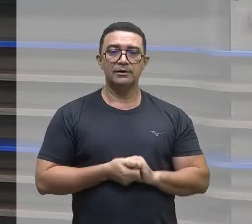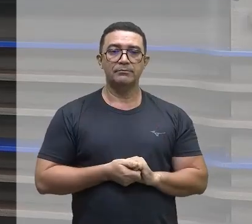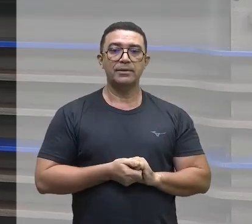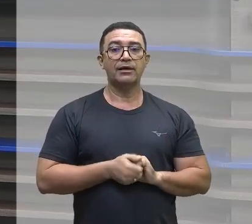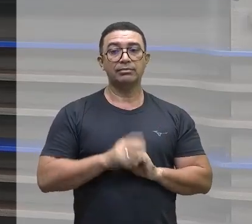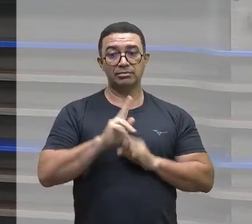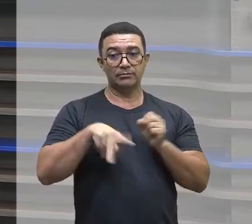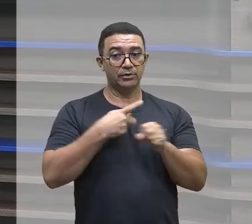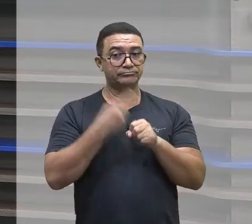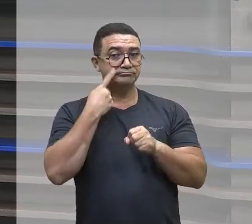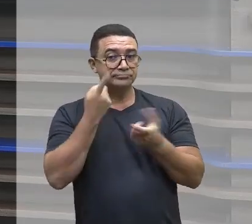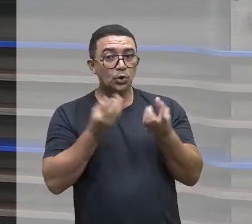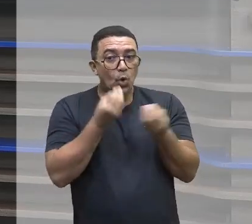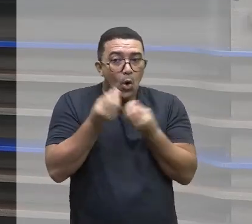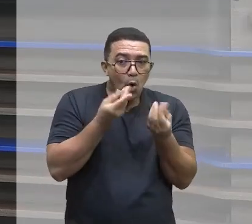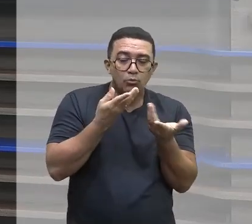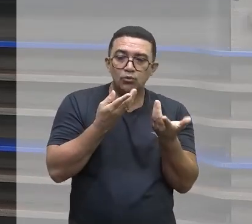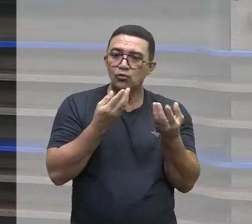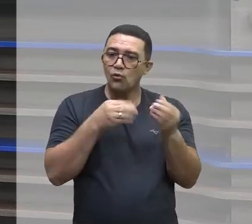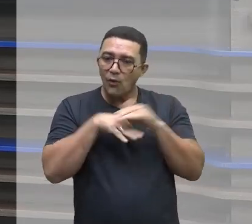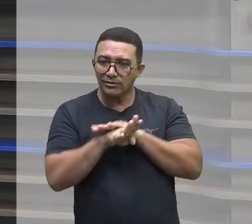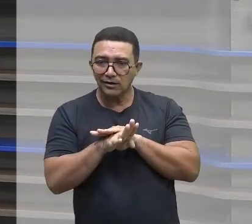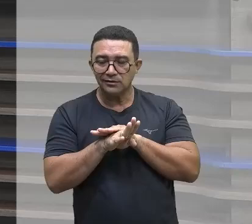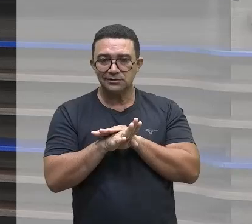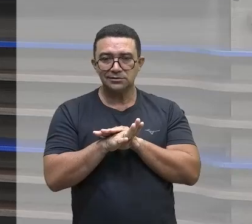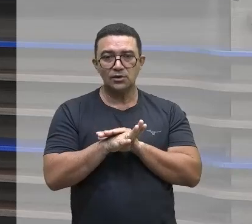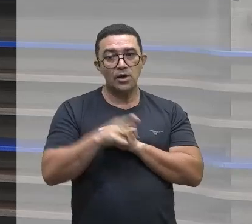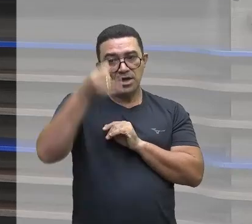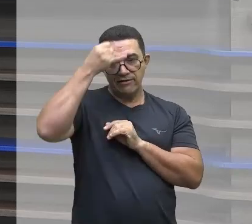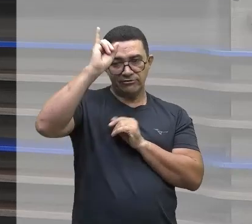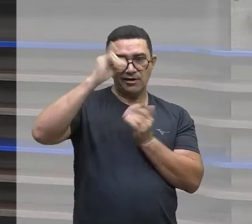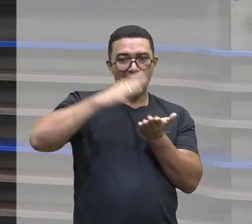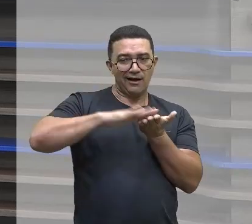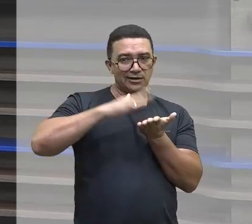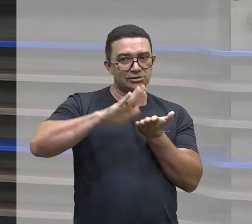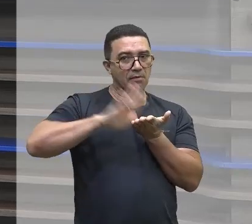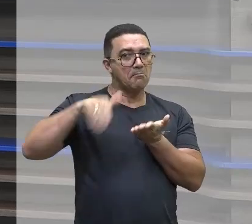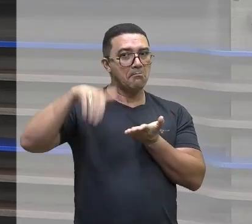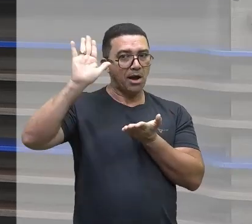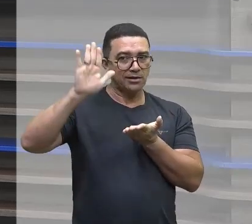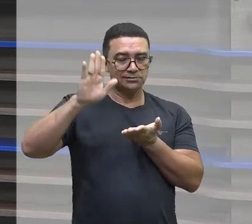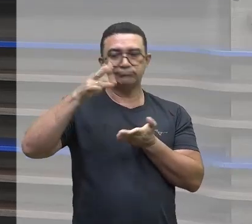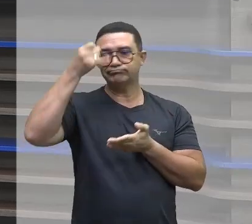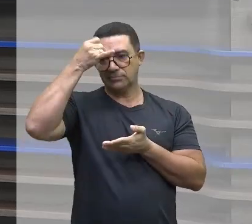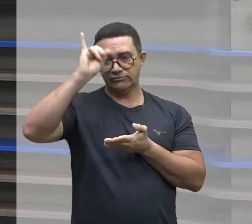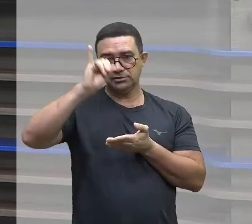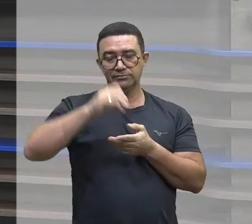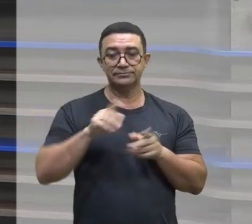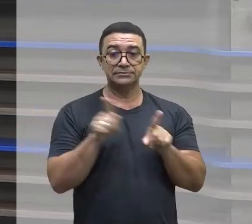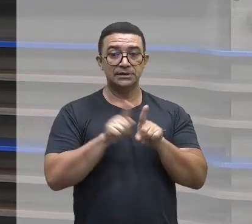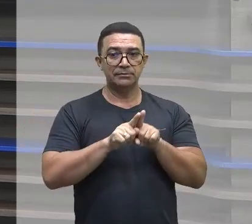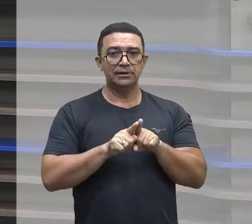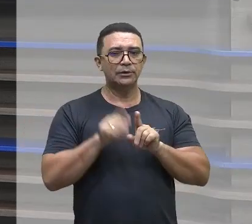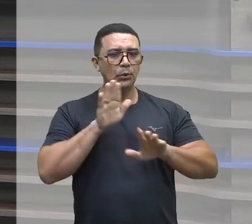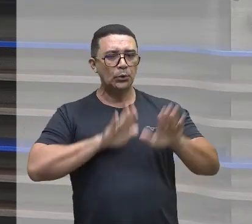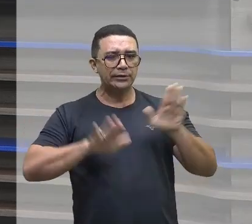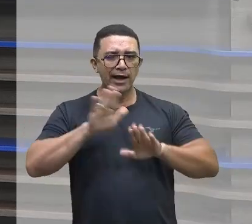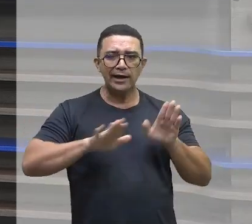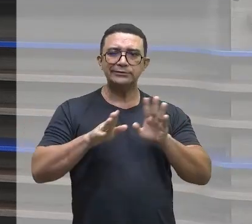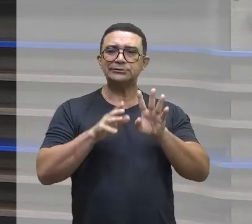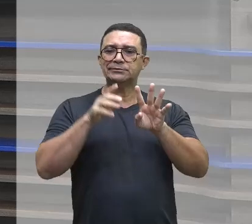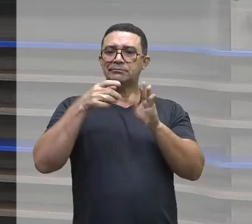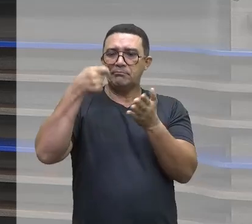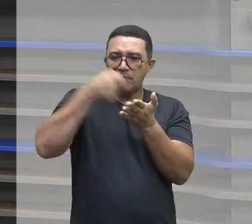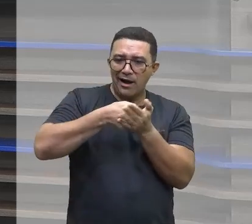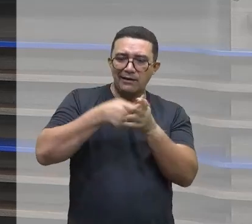se encaixar e não gastar mais do que você ganha. E ter muito cuidado, principalmente com parcelas